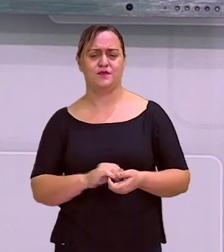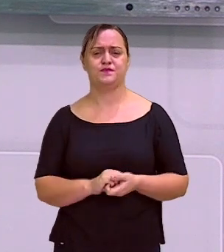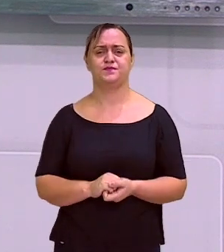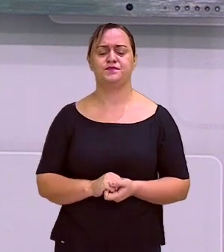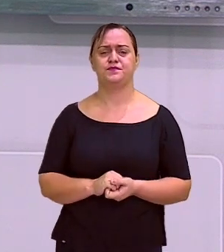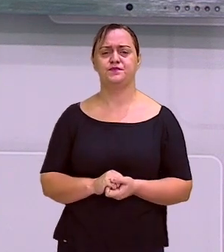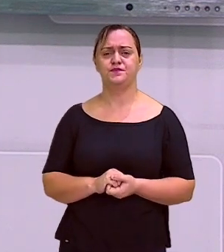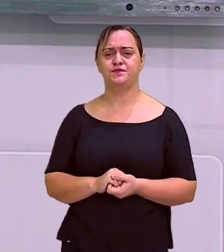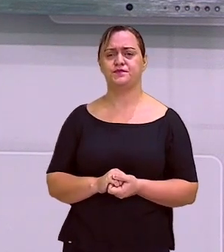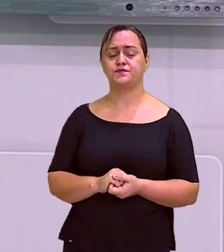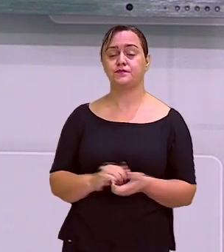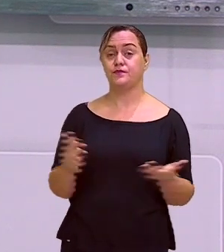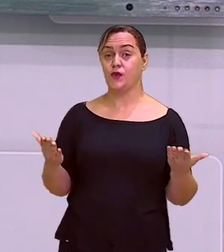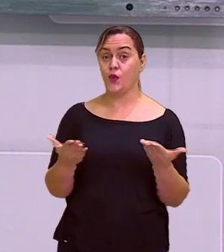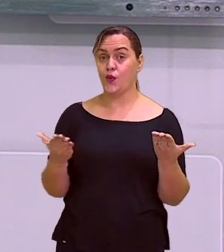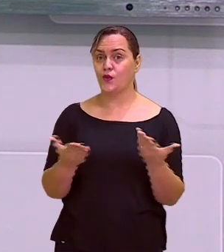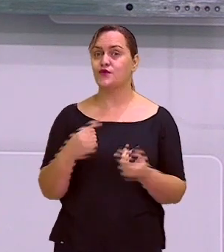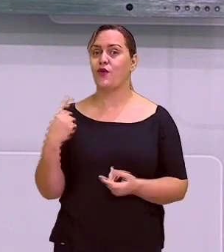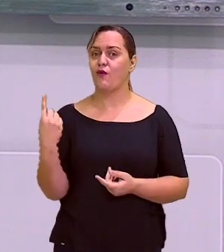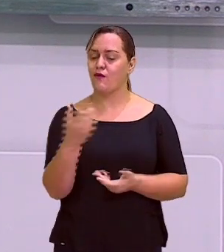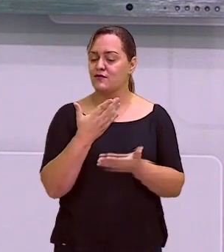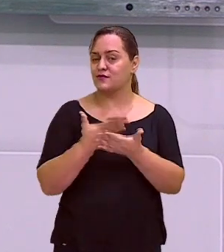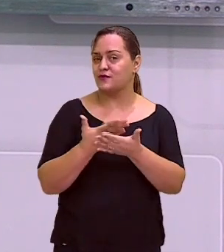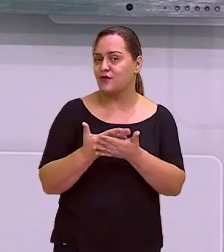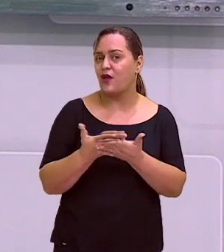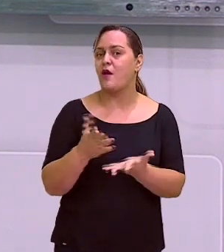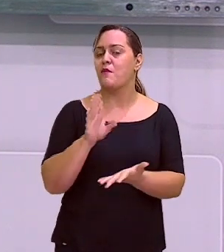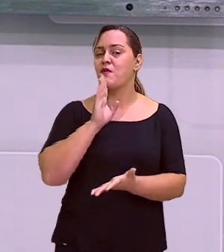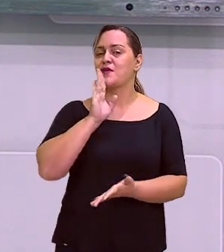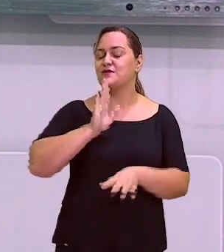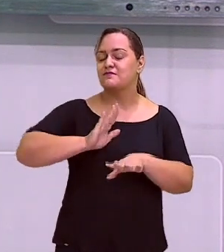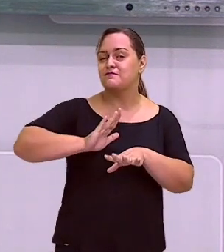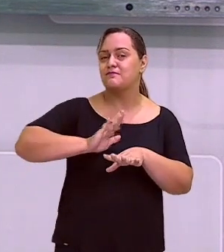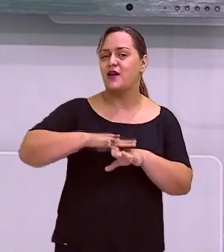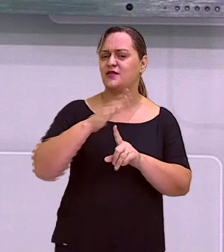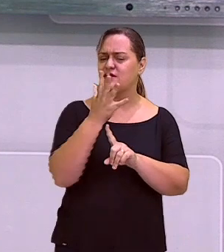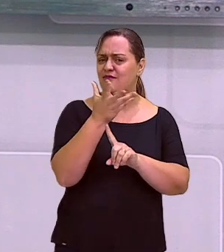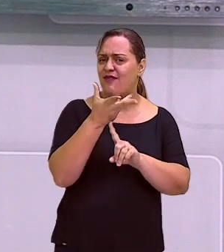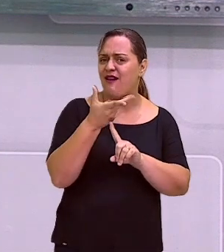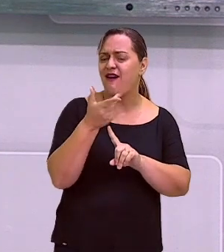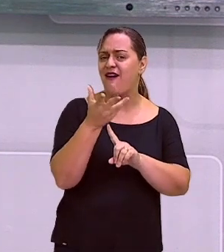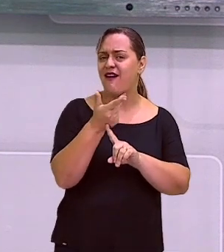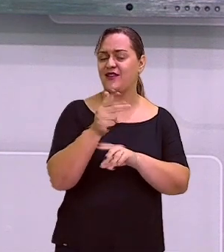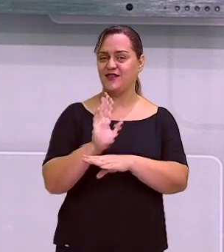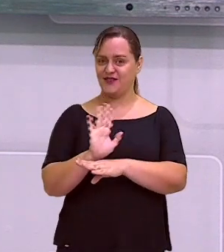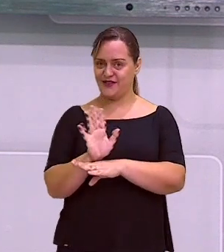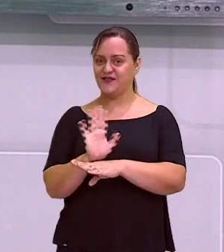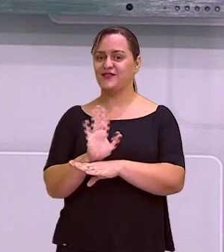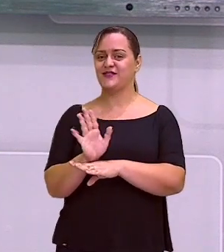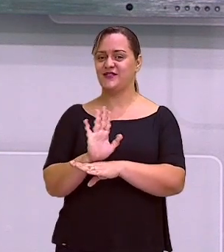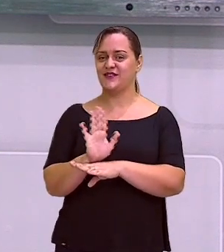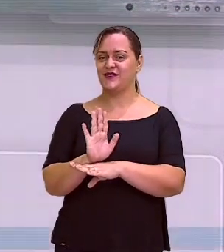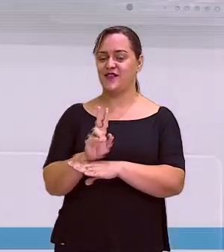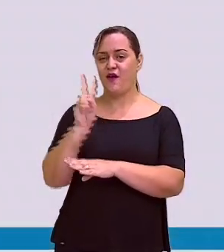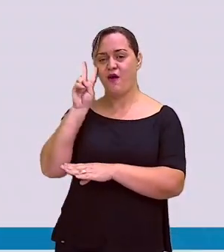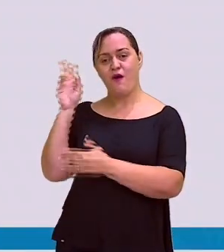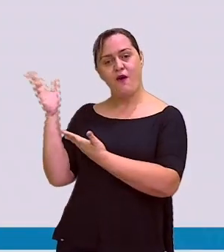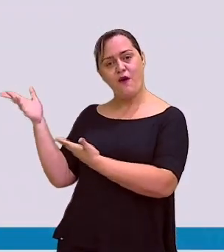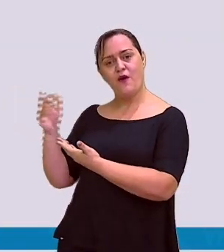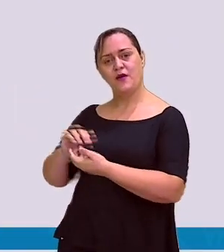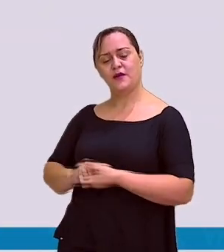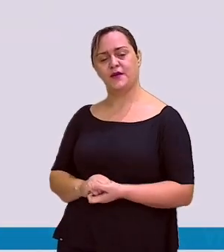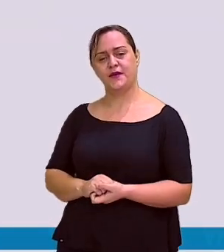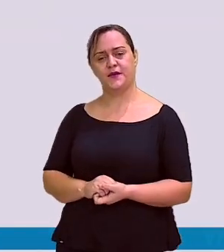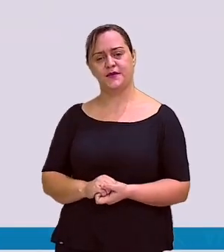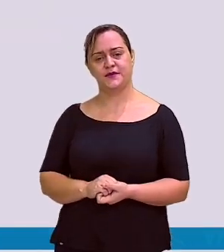né? Só aqui, estudando um pouquinho da arte do cinema, que a gente vai entender. Olha ele aqui, cinematógrafo. Ele